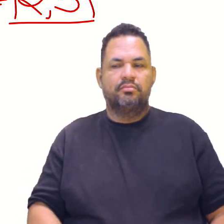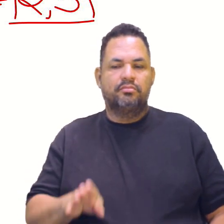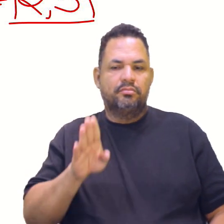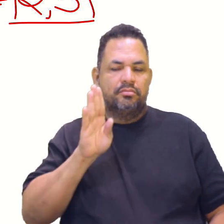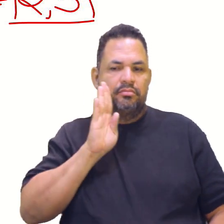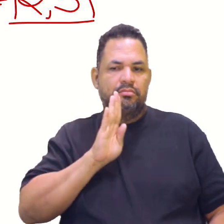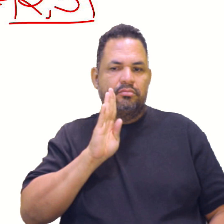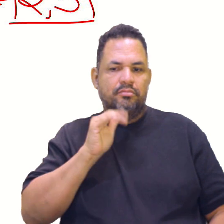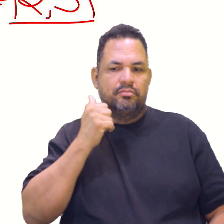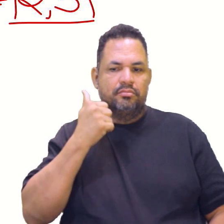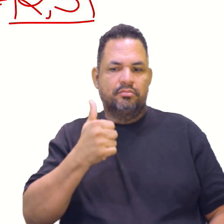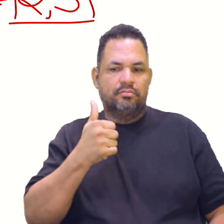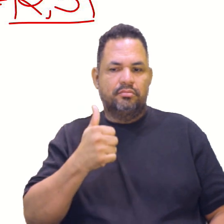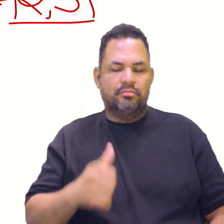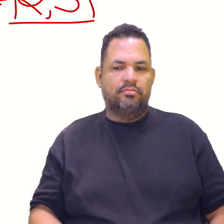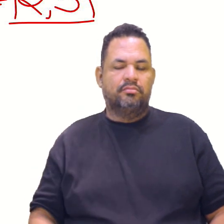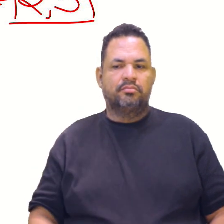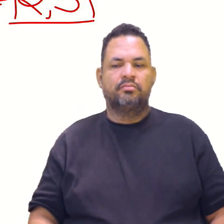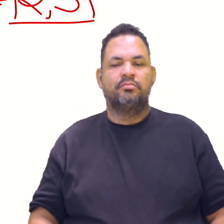Beleza.